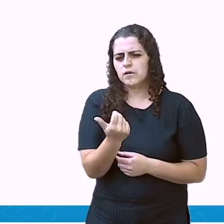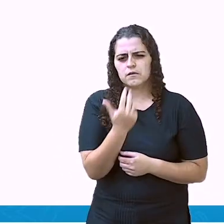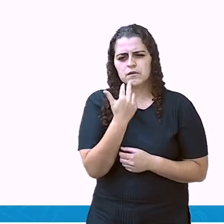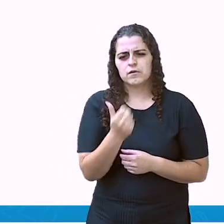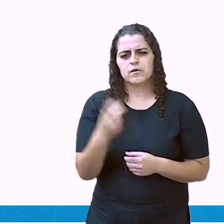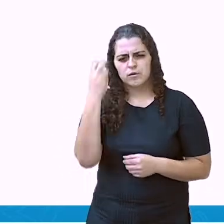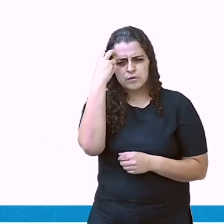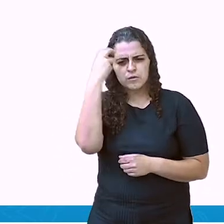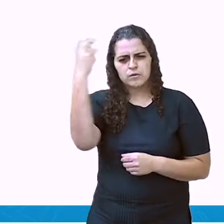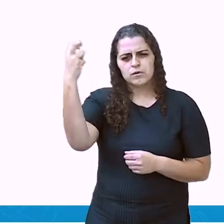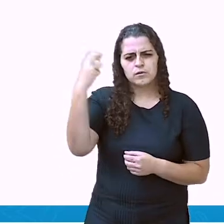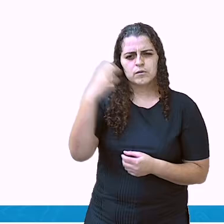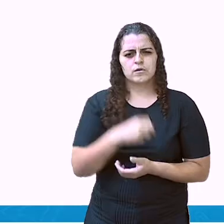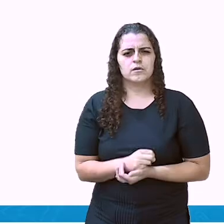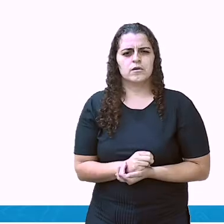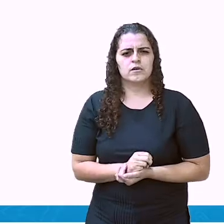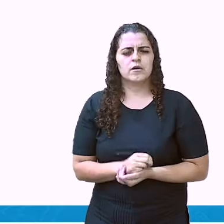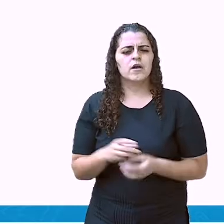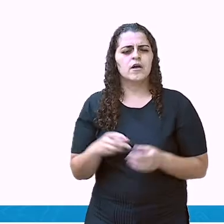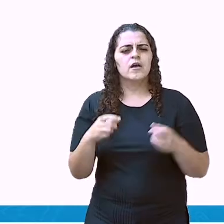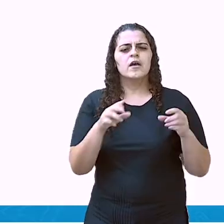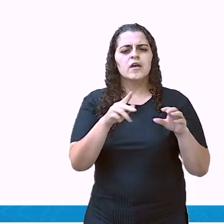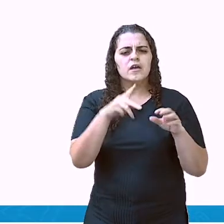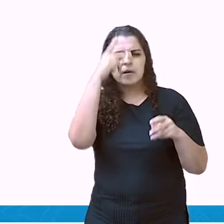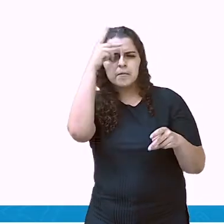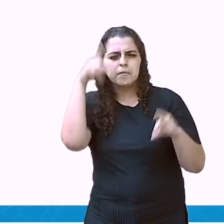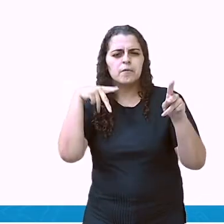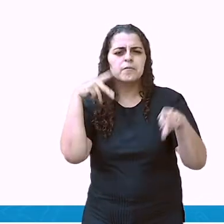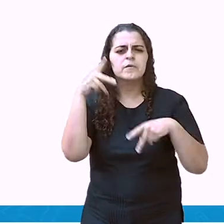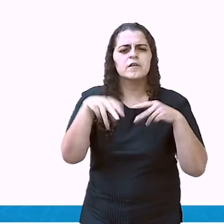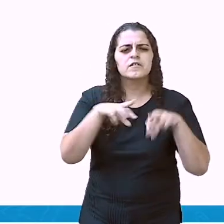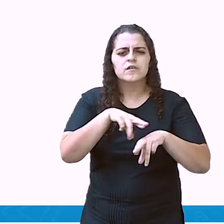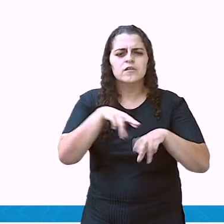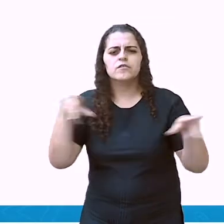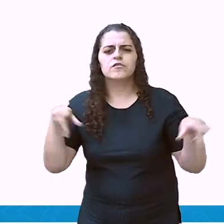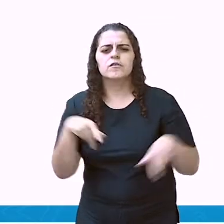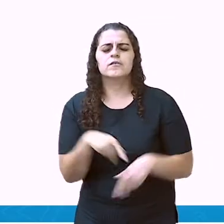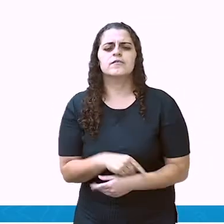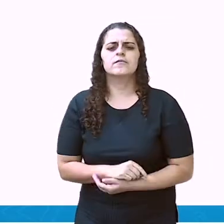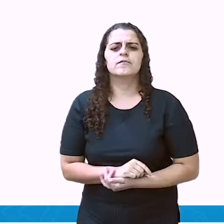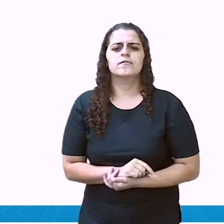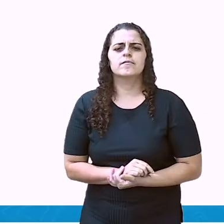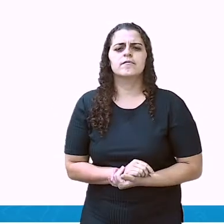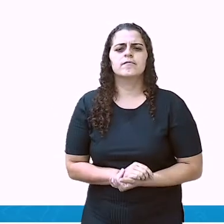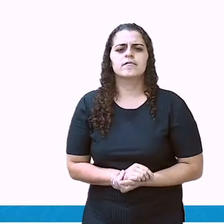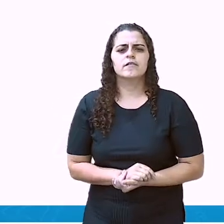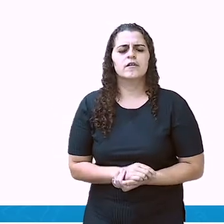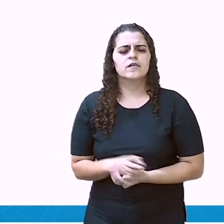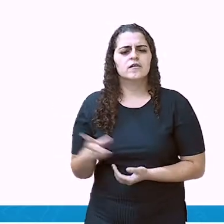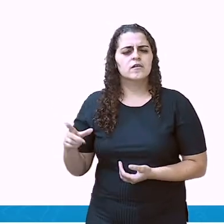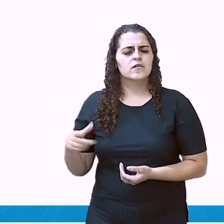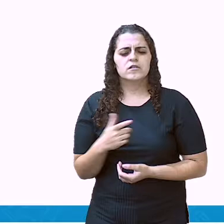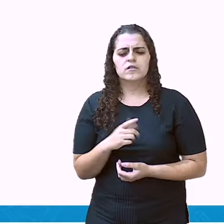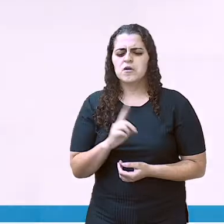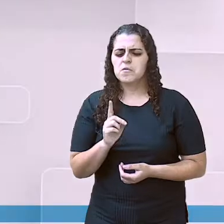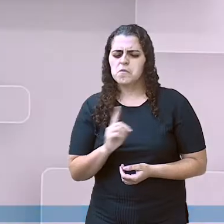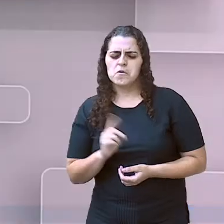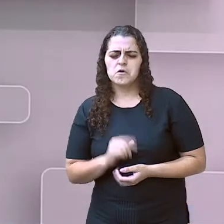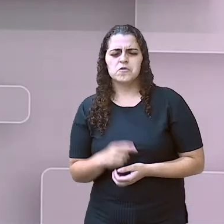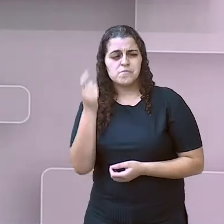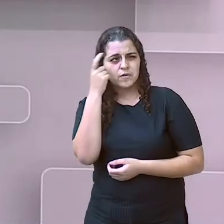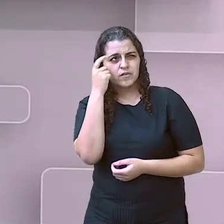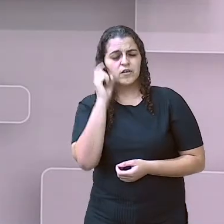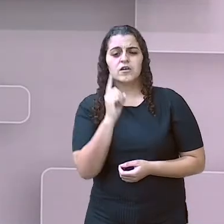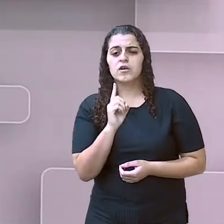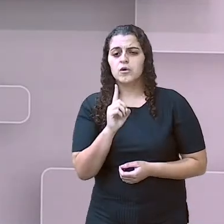línguas, culturas e povos bastante diferentes. Então a gente não pode pensar que esse